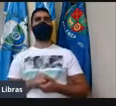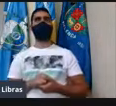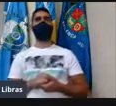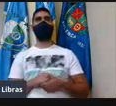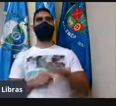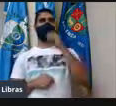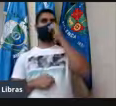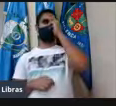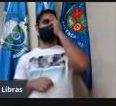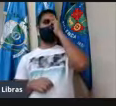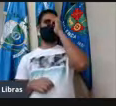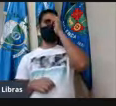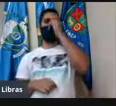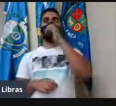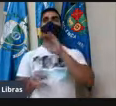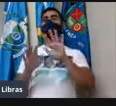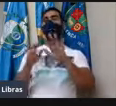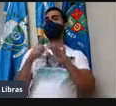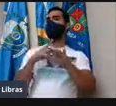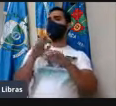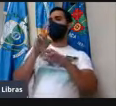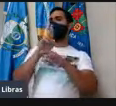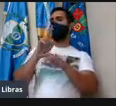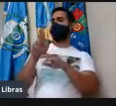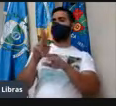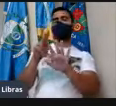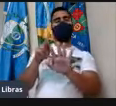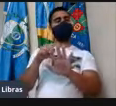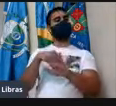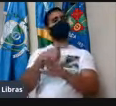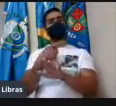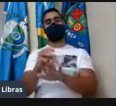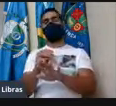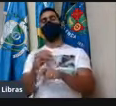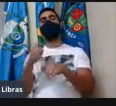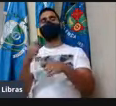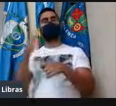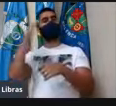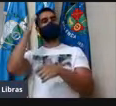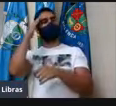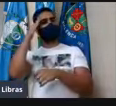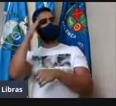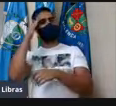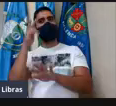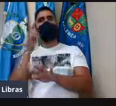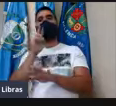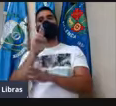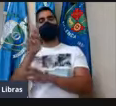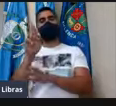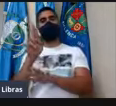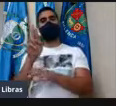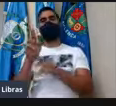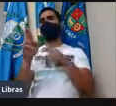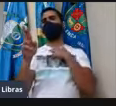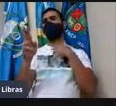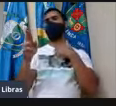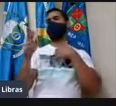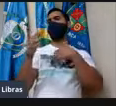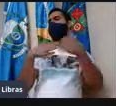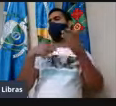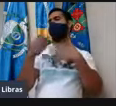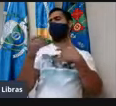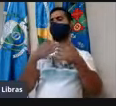você disse, ainda que a resposta seja negativa, ela tem que saber ser dada. Ela não pode ser dada de